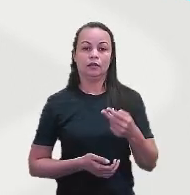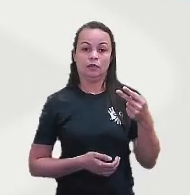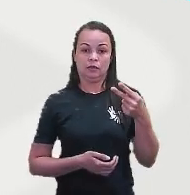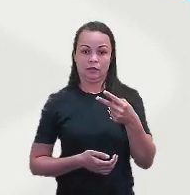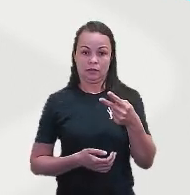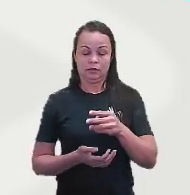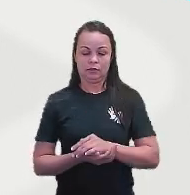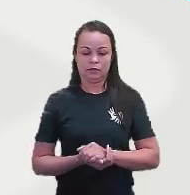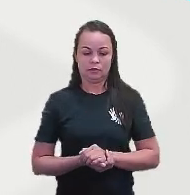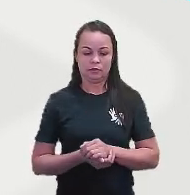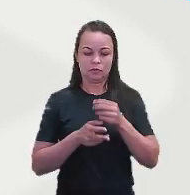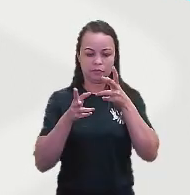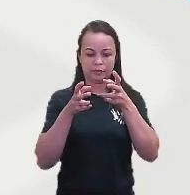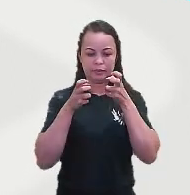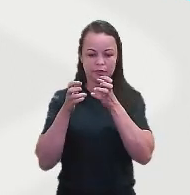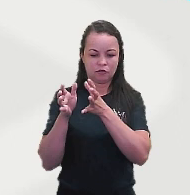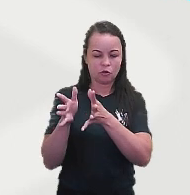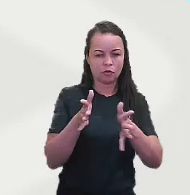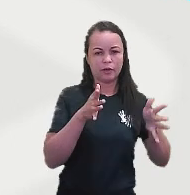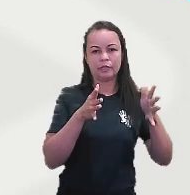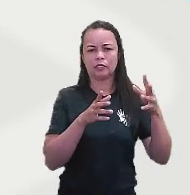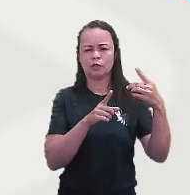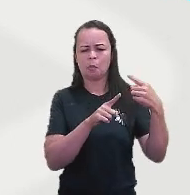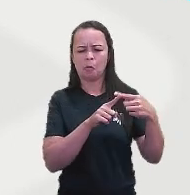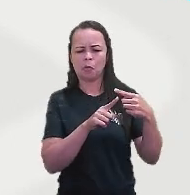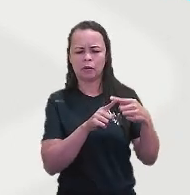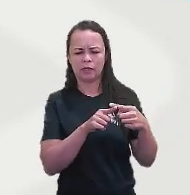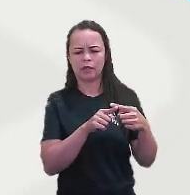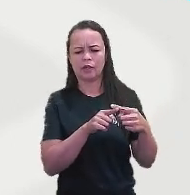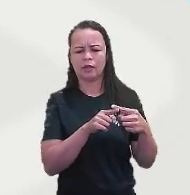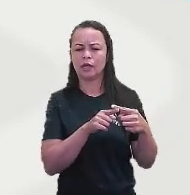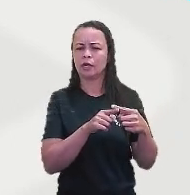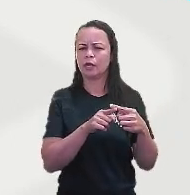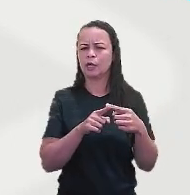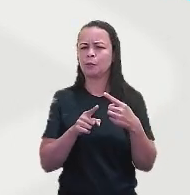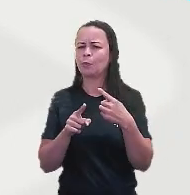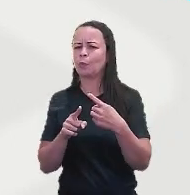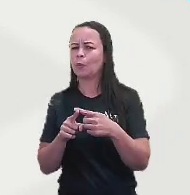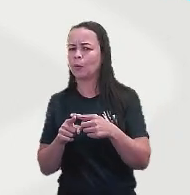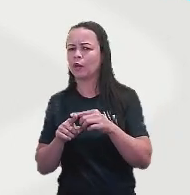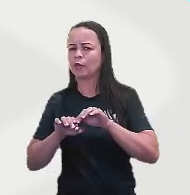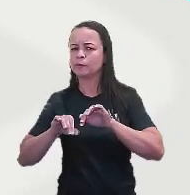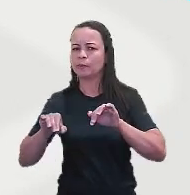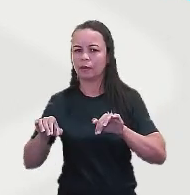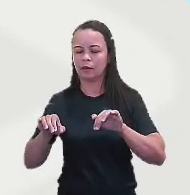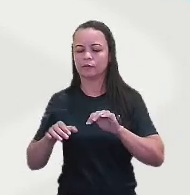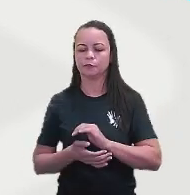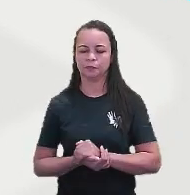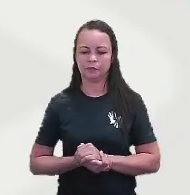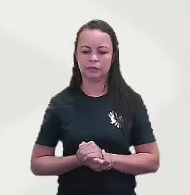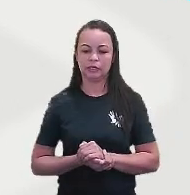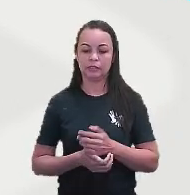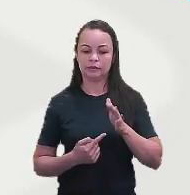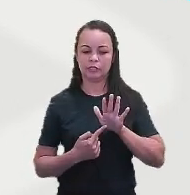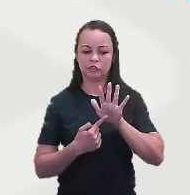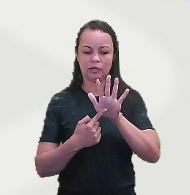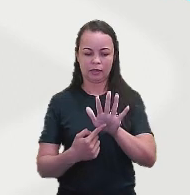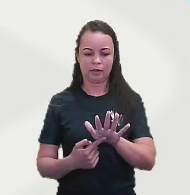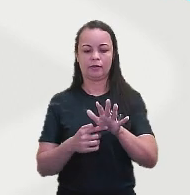Observe as ocorrências de porquê e porquê destacadas no texto.